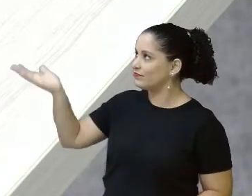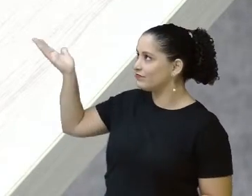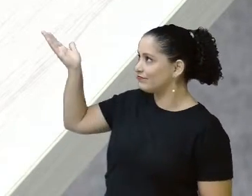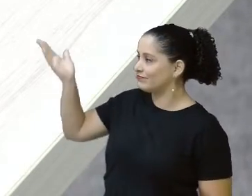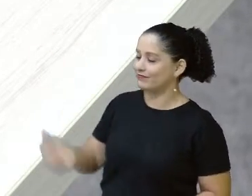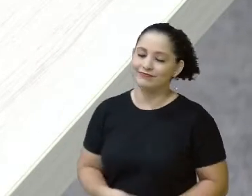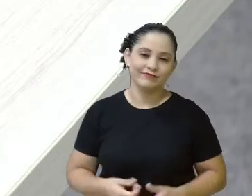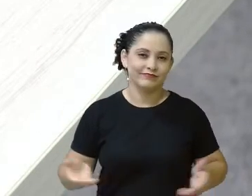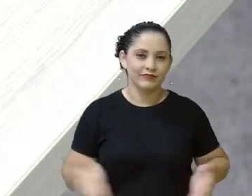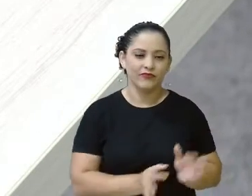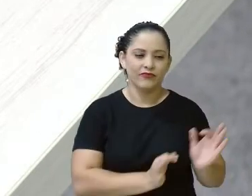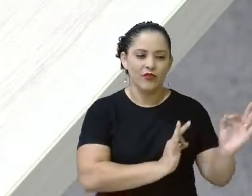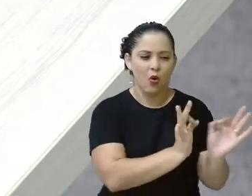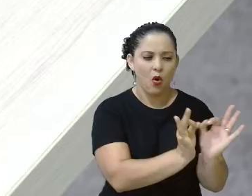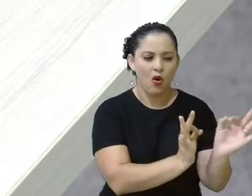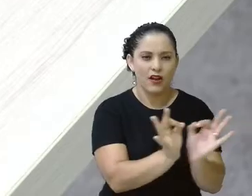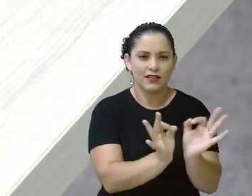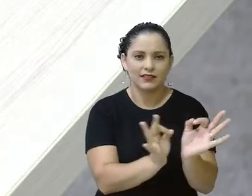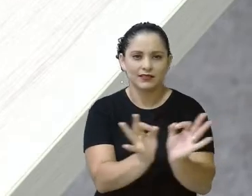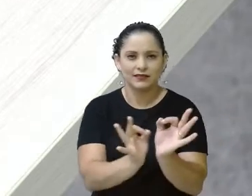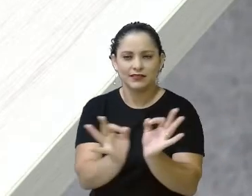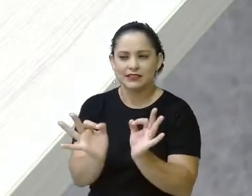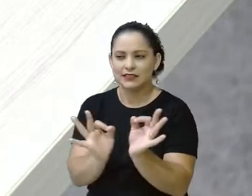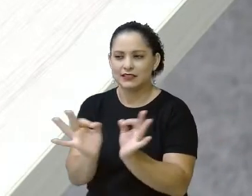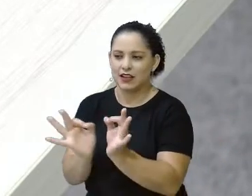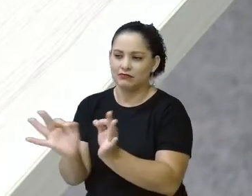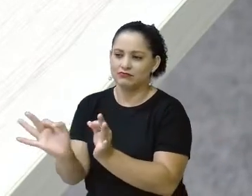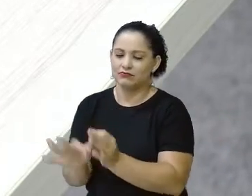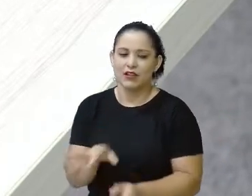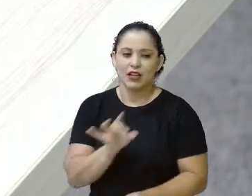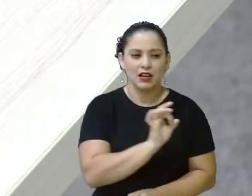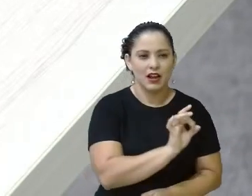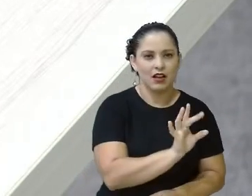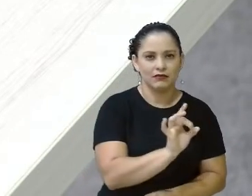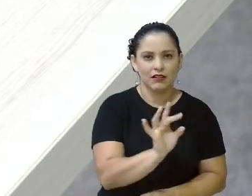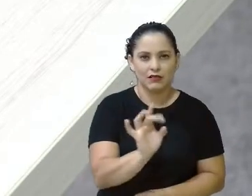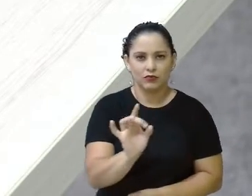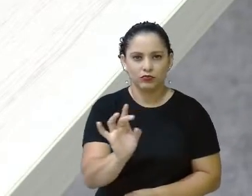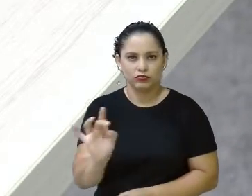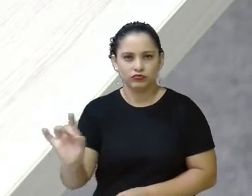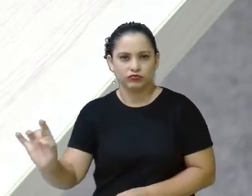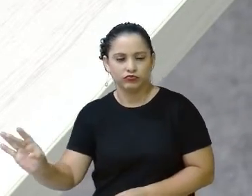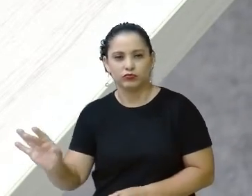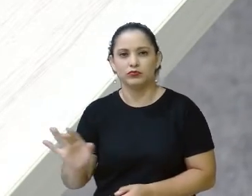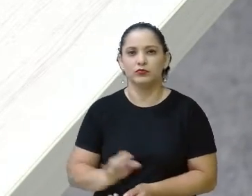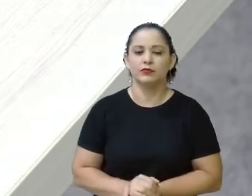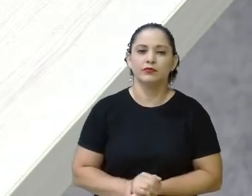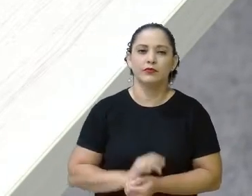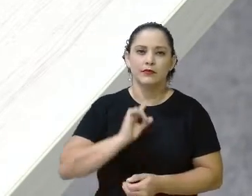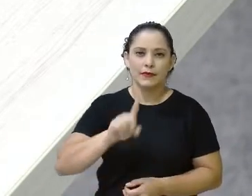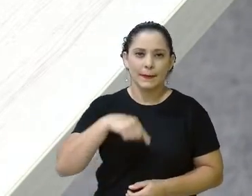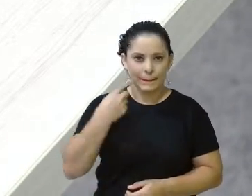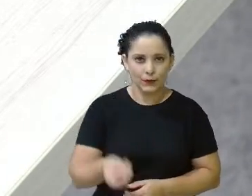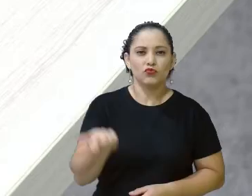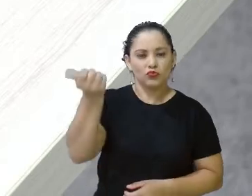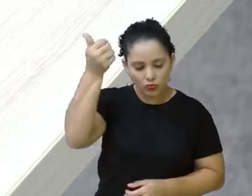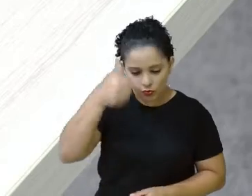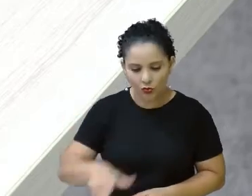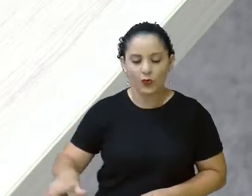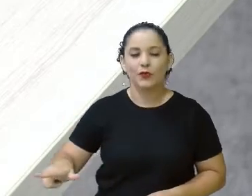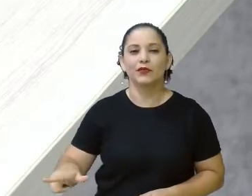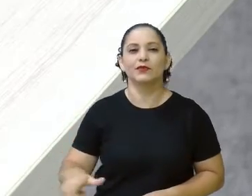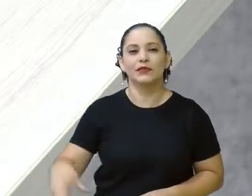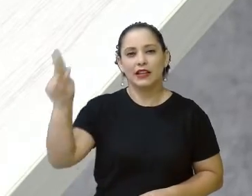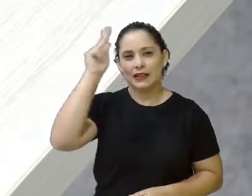vou distribuir as minhas pecinhas, ó. Um para cada um. Aí depois vou de novo. Lembrando, eu